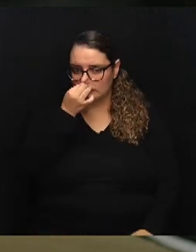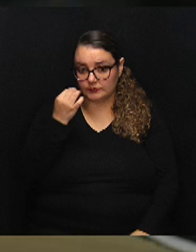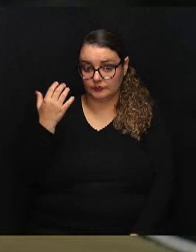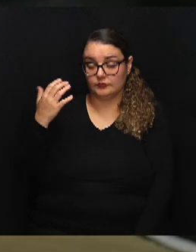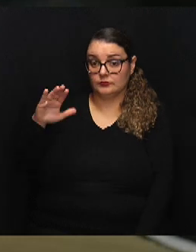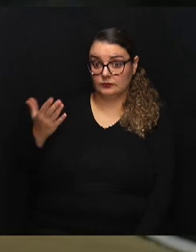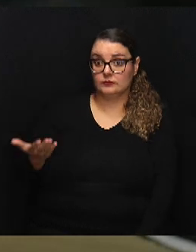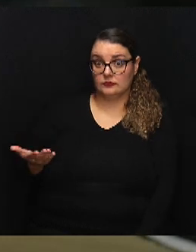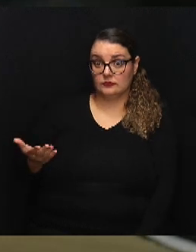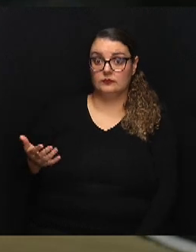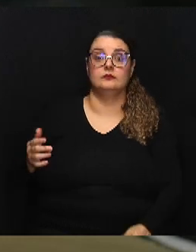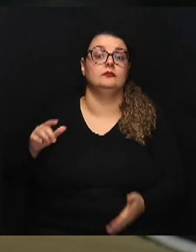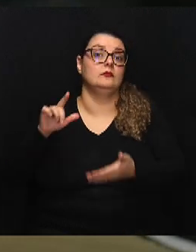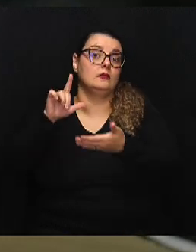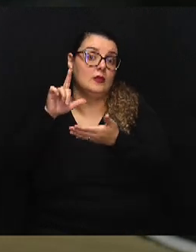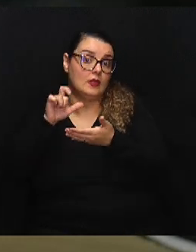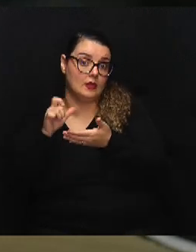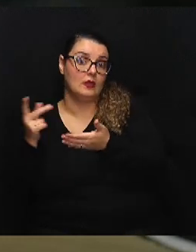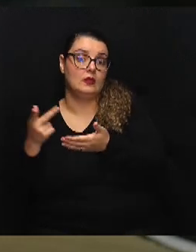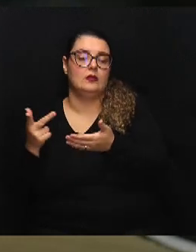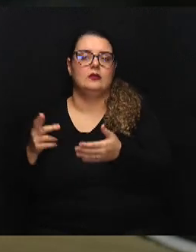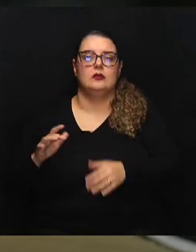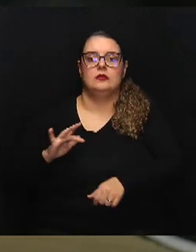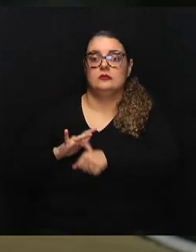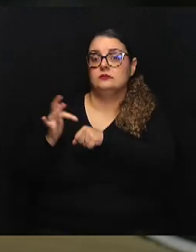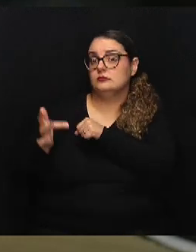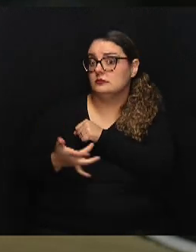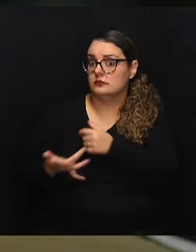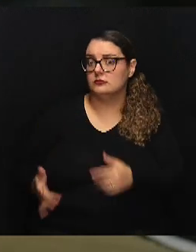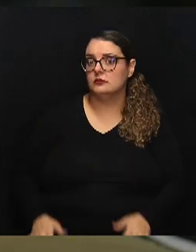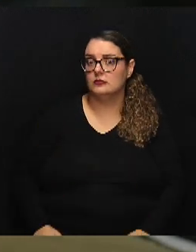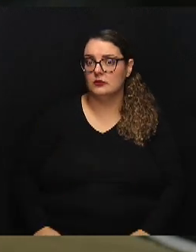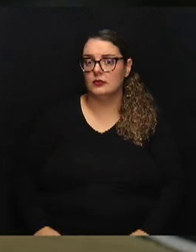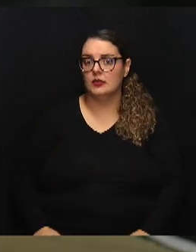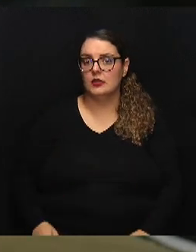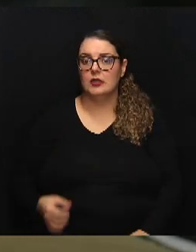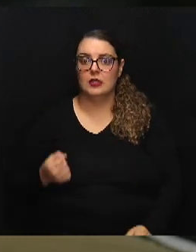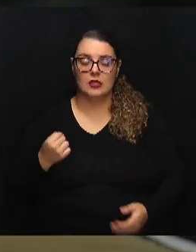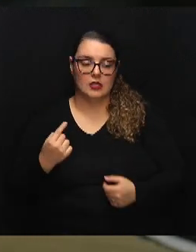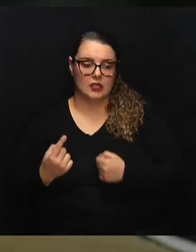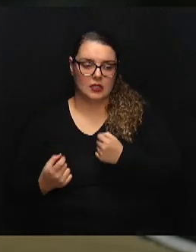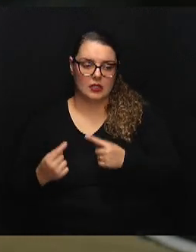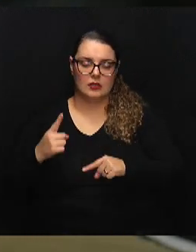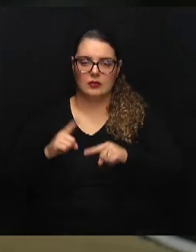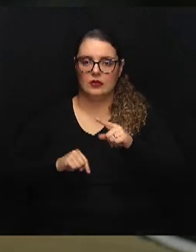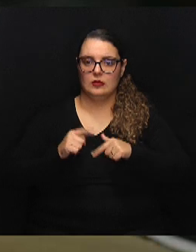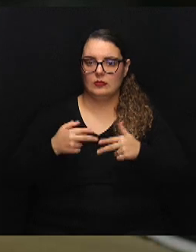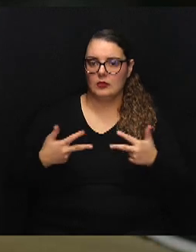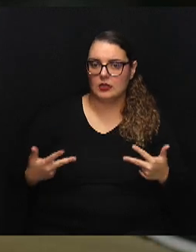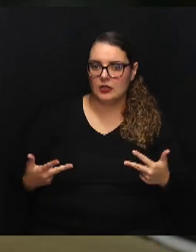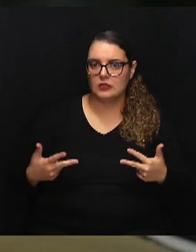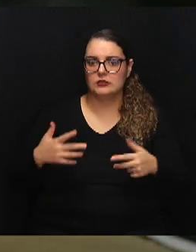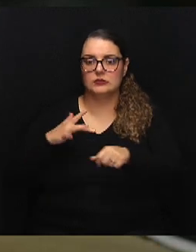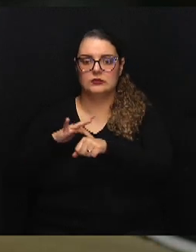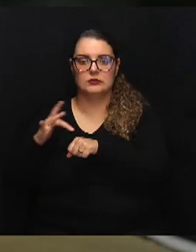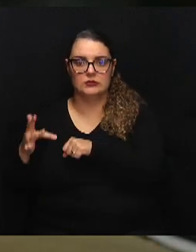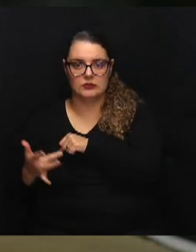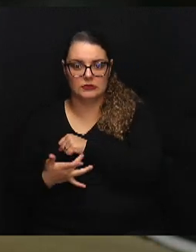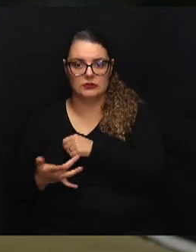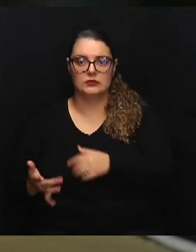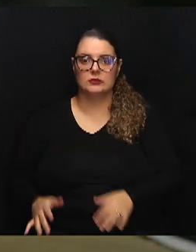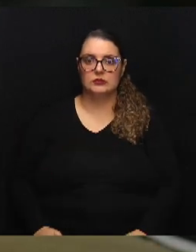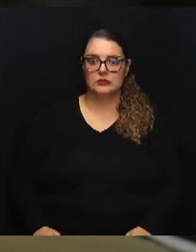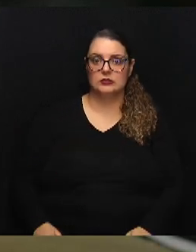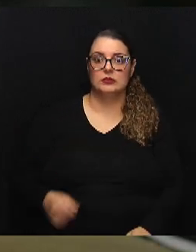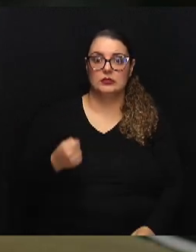postagem da foto do casal em redes sociais, né, e eu vi algumas matérias na internet e alguns